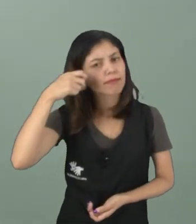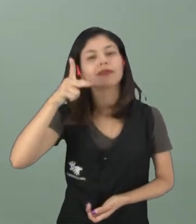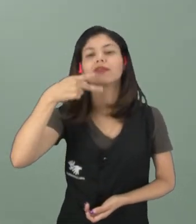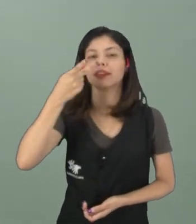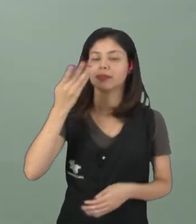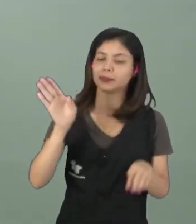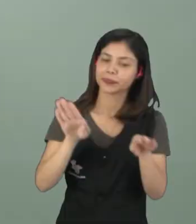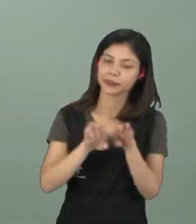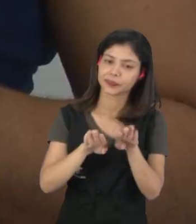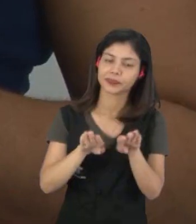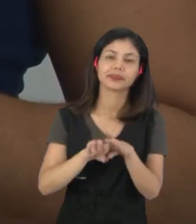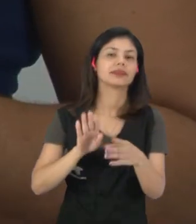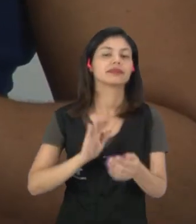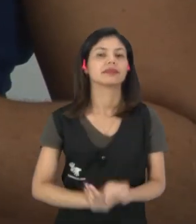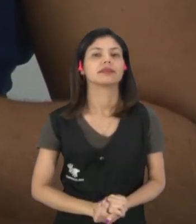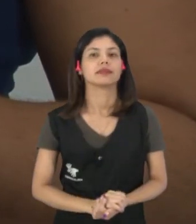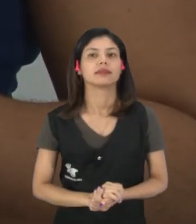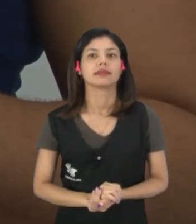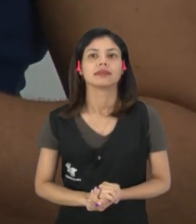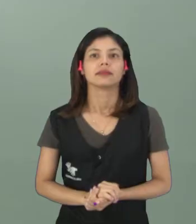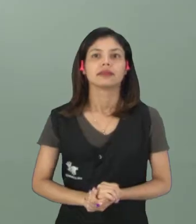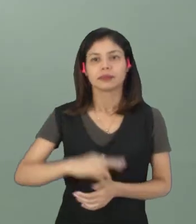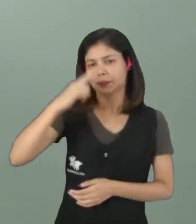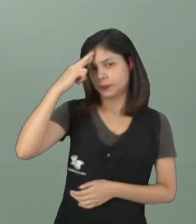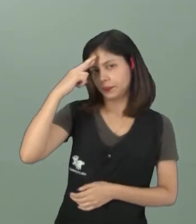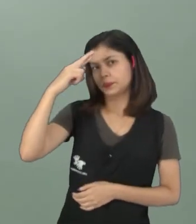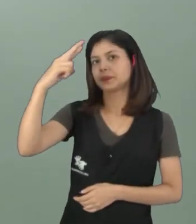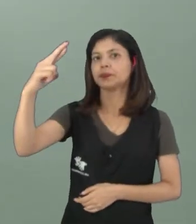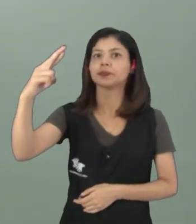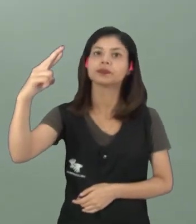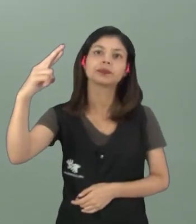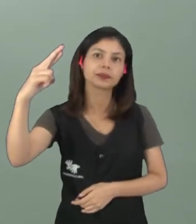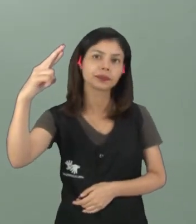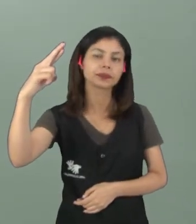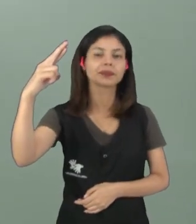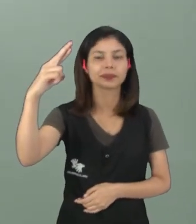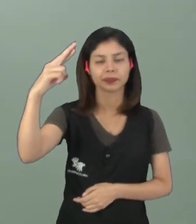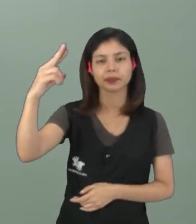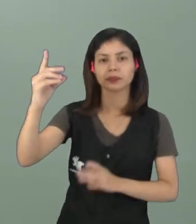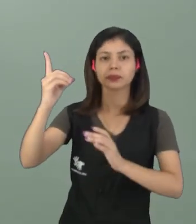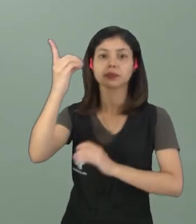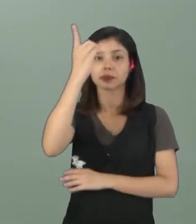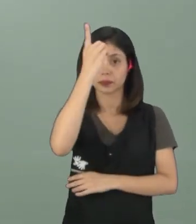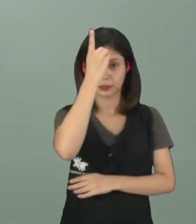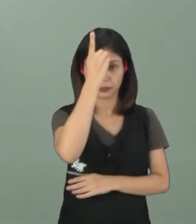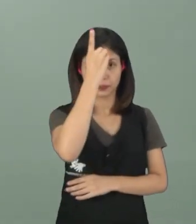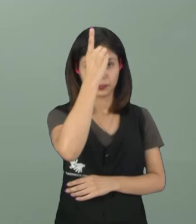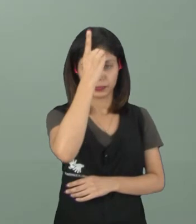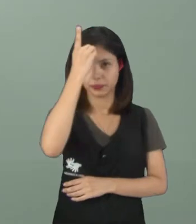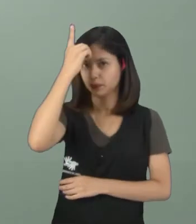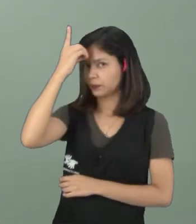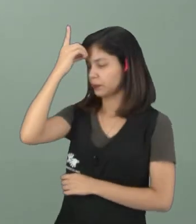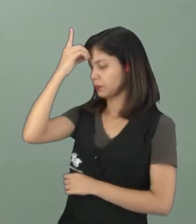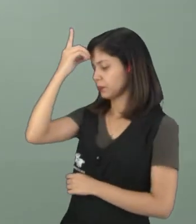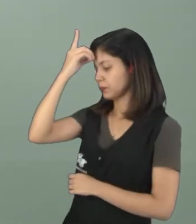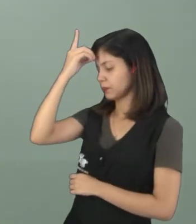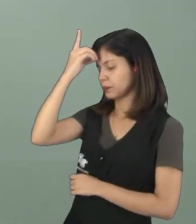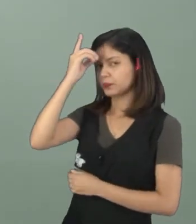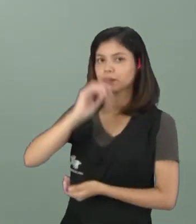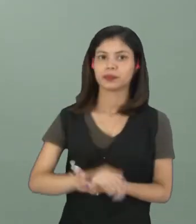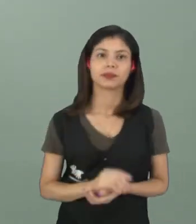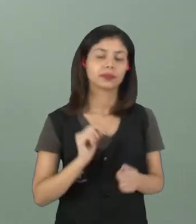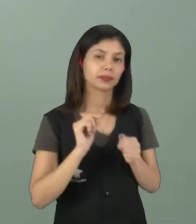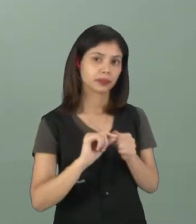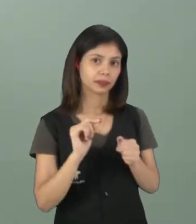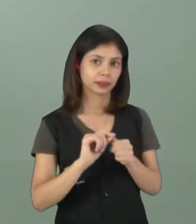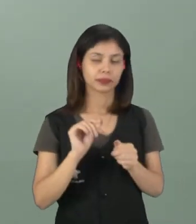falando sobre isso que era uma homenagem aí um líder né os zumbis Zumbi dos Palmares que